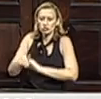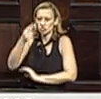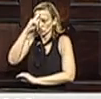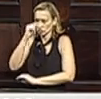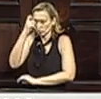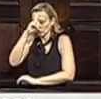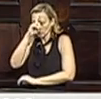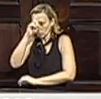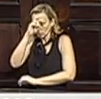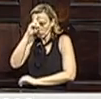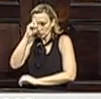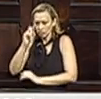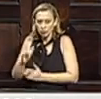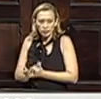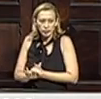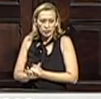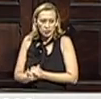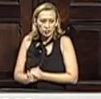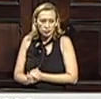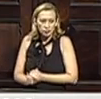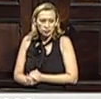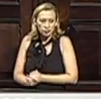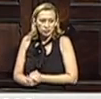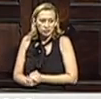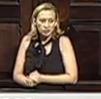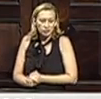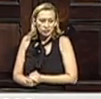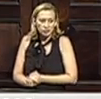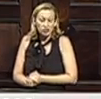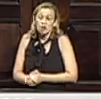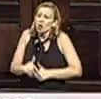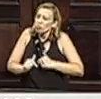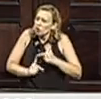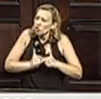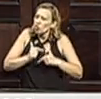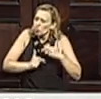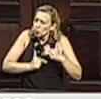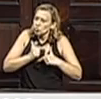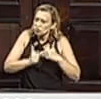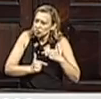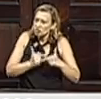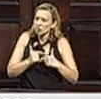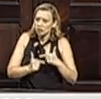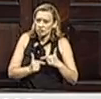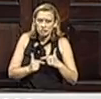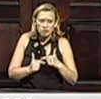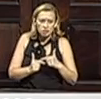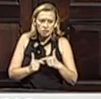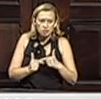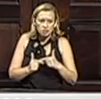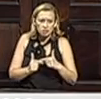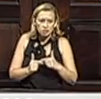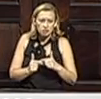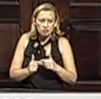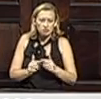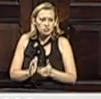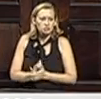E elas pretendem, tem essa luta há muito tempo, senhor presidente, de garantir as 30